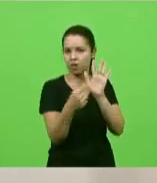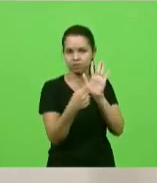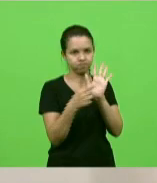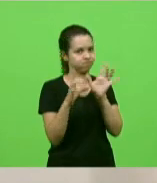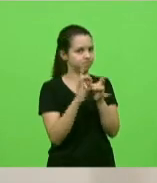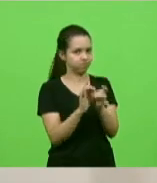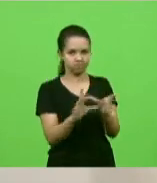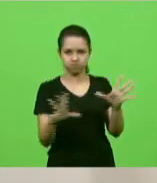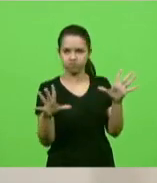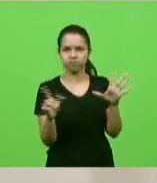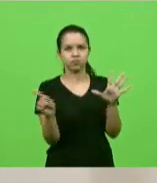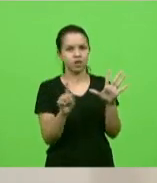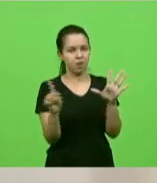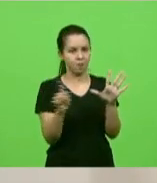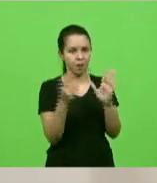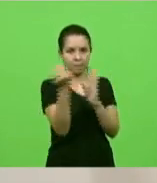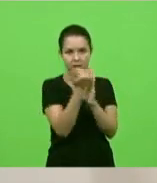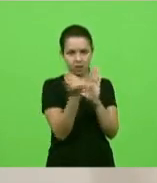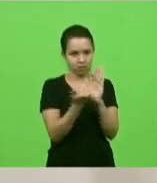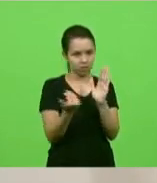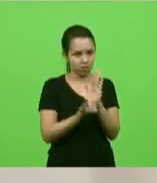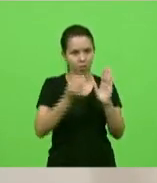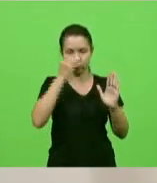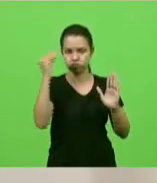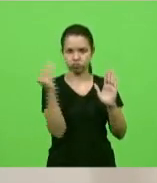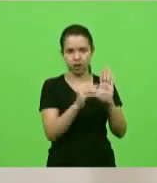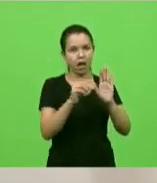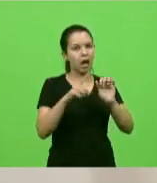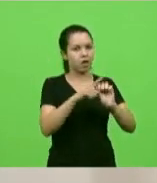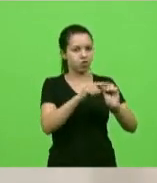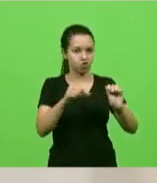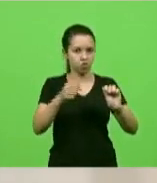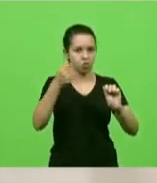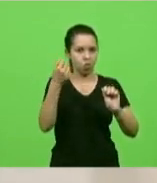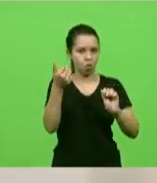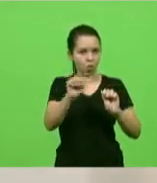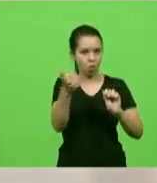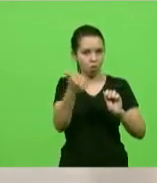de prescrições cabíveis, no artigo 11.1 da Lei